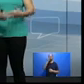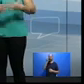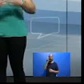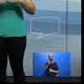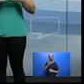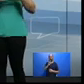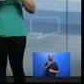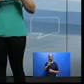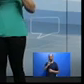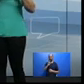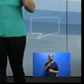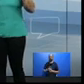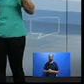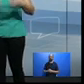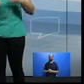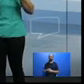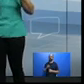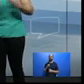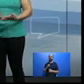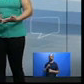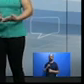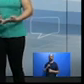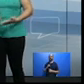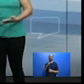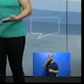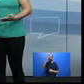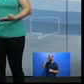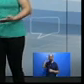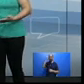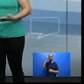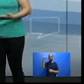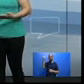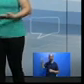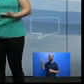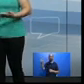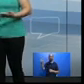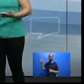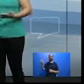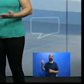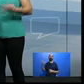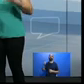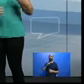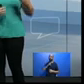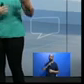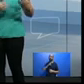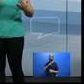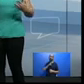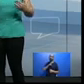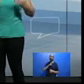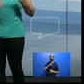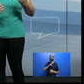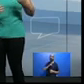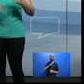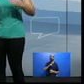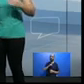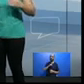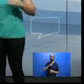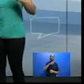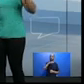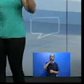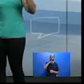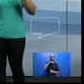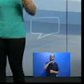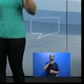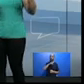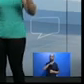Nós temos heróis verdadeiros e anti-heróis também. Sabe esses heróis que a gente vê na TV?